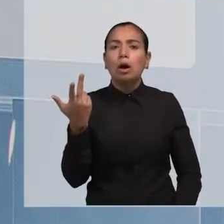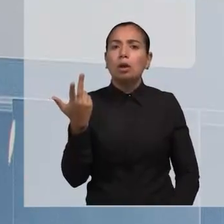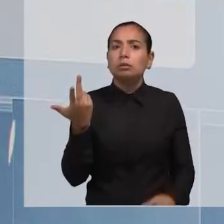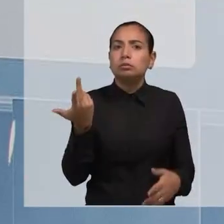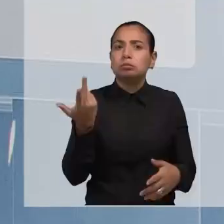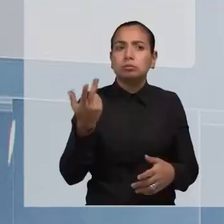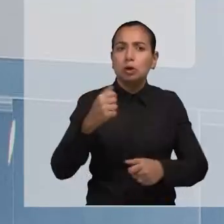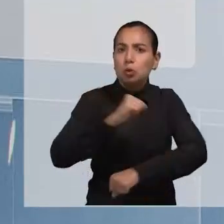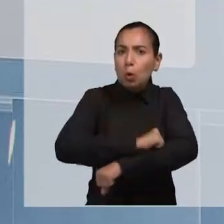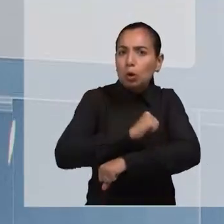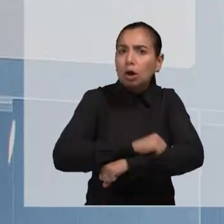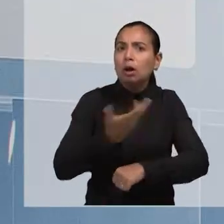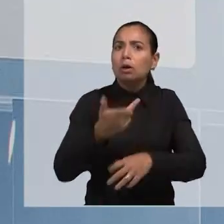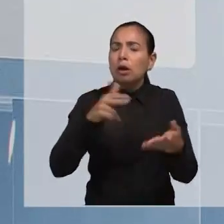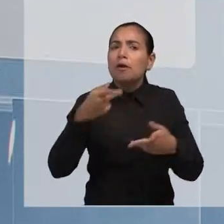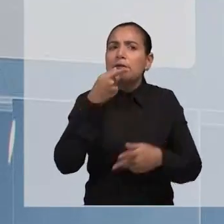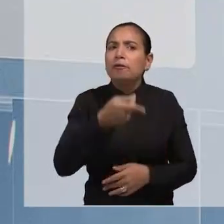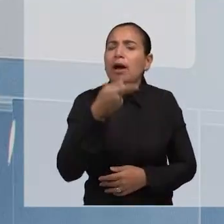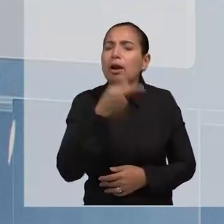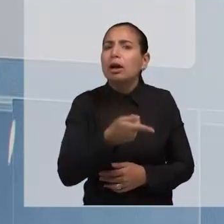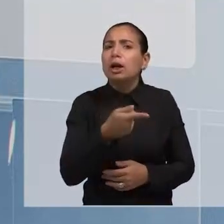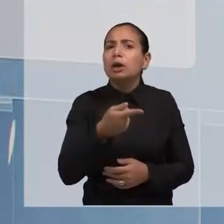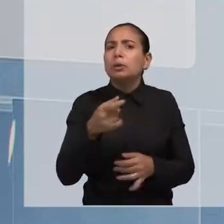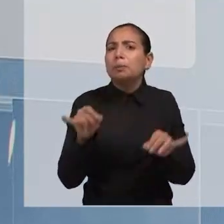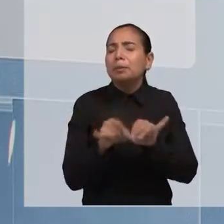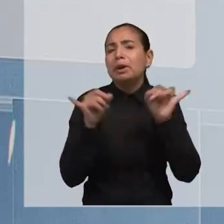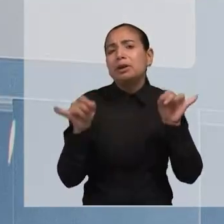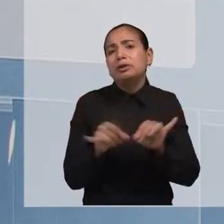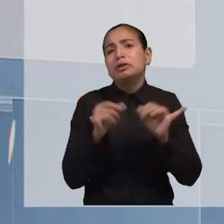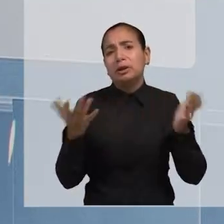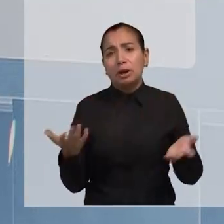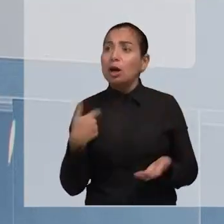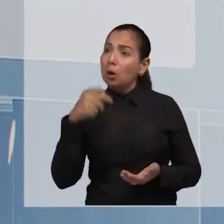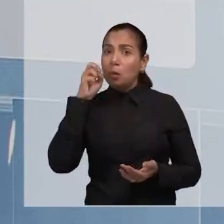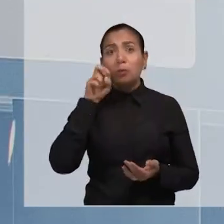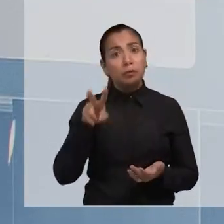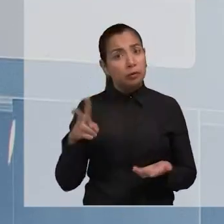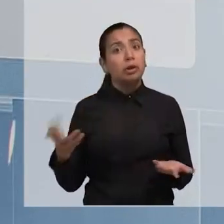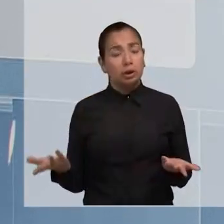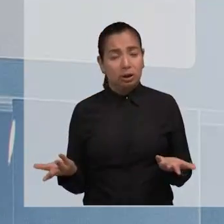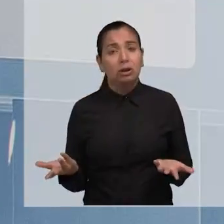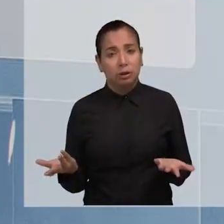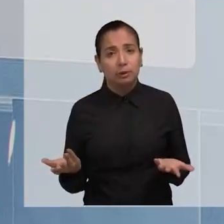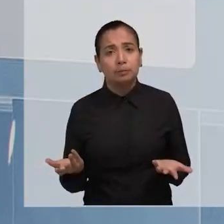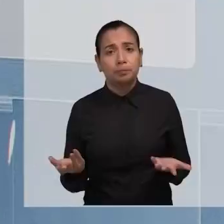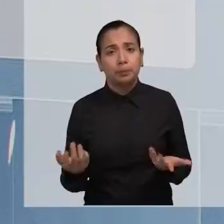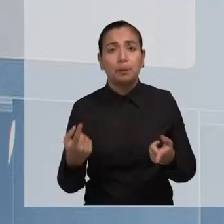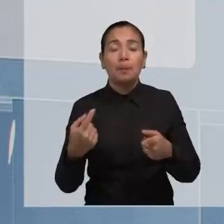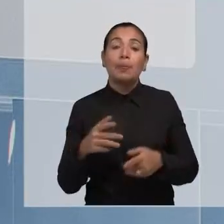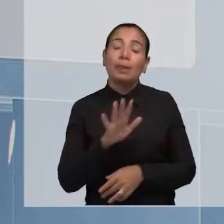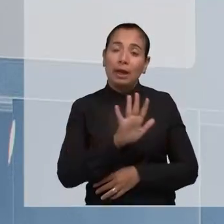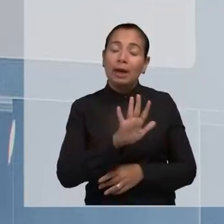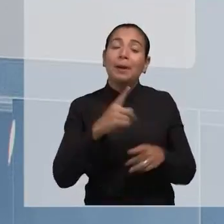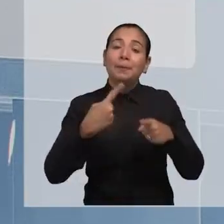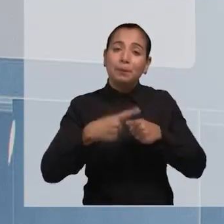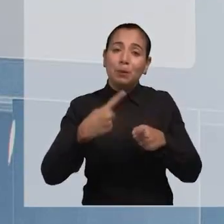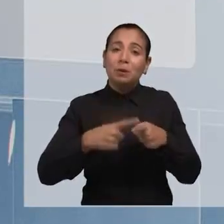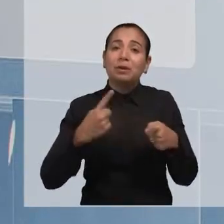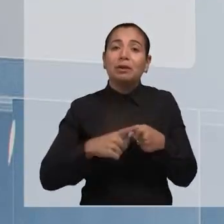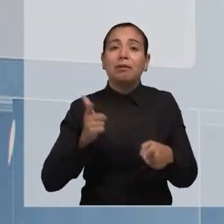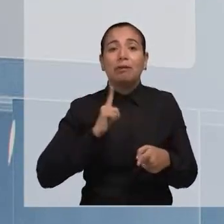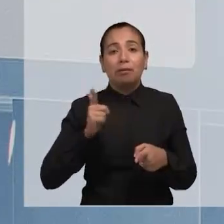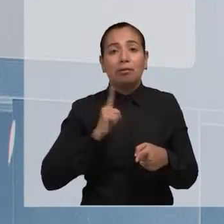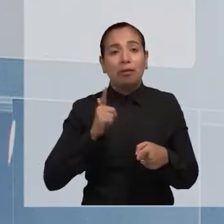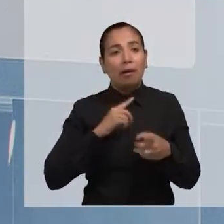mídia, falando besteira. Inclusive, eu vi isso na Pan News Mas ontem. é porque Né? tanto É porque páginas, são ligados, né? tanto páginas da chamada